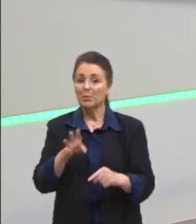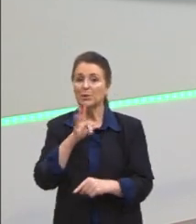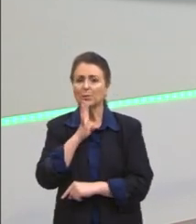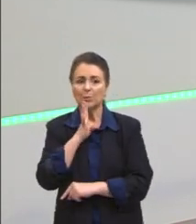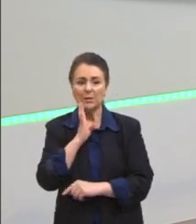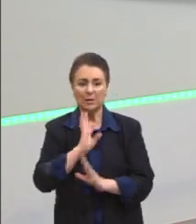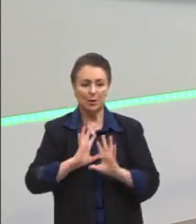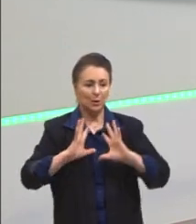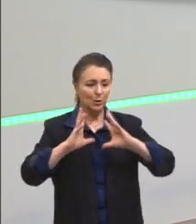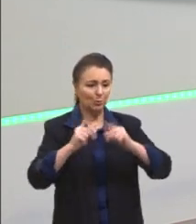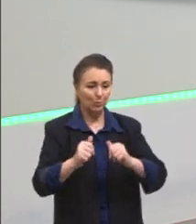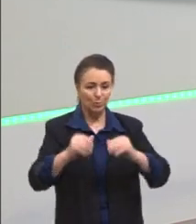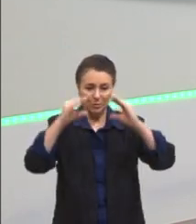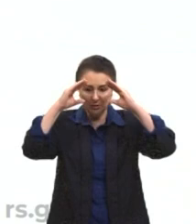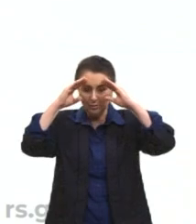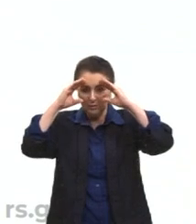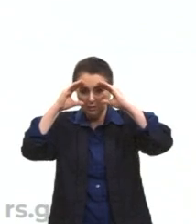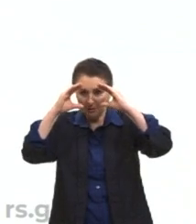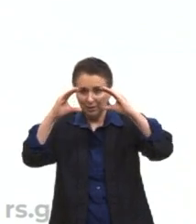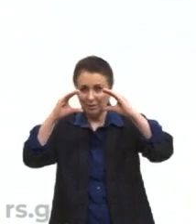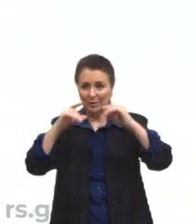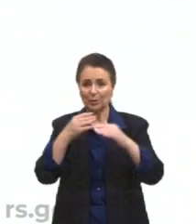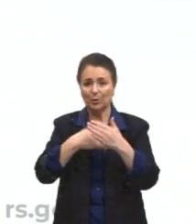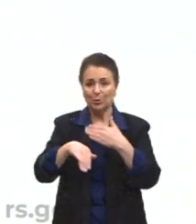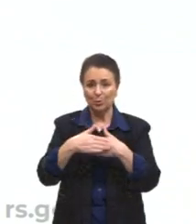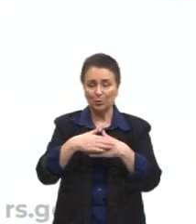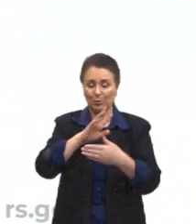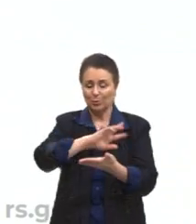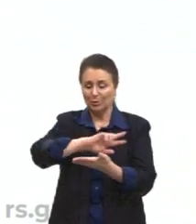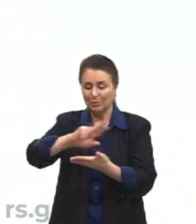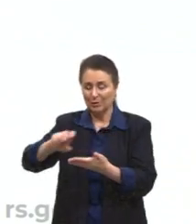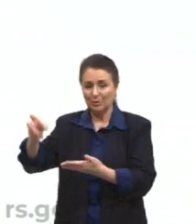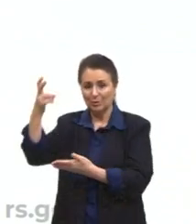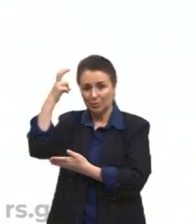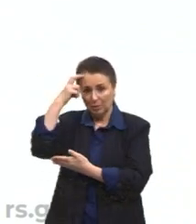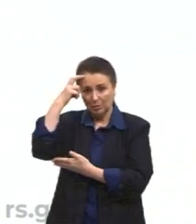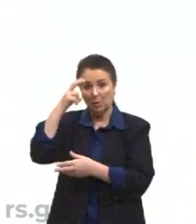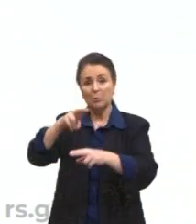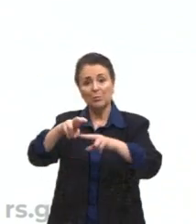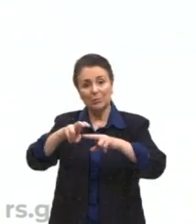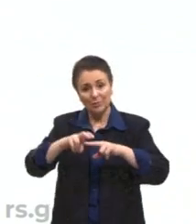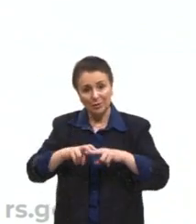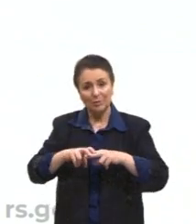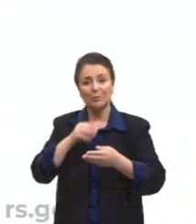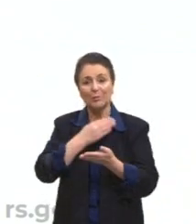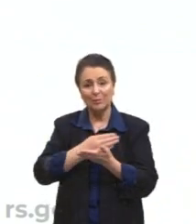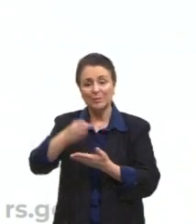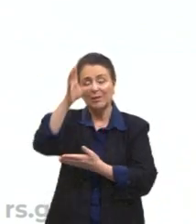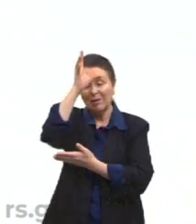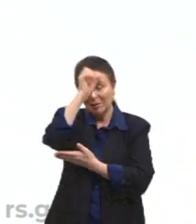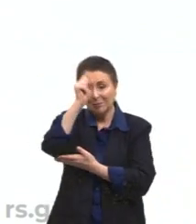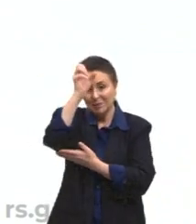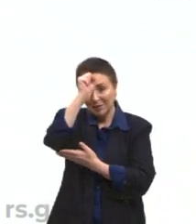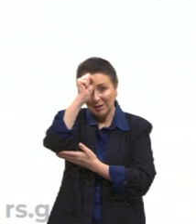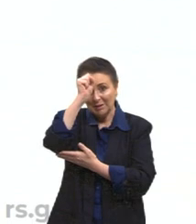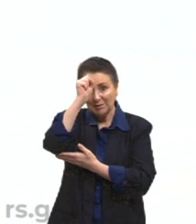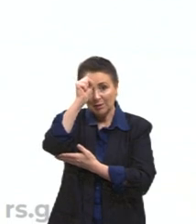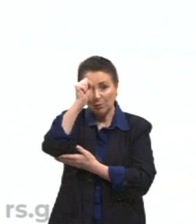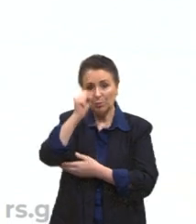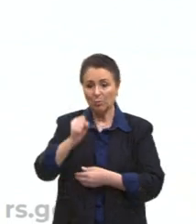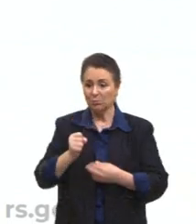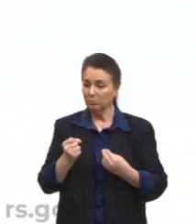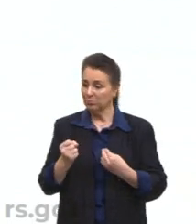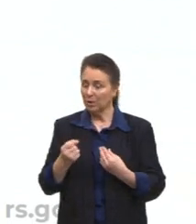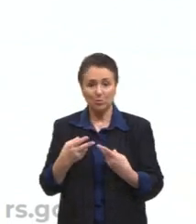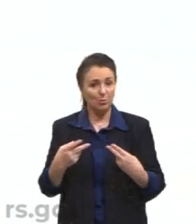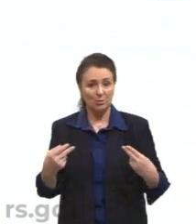respeitarmos as diversidades culturais que aí que nós vamos aprender nós só vamos aprender como diferente né